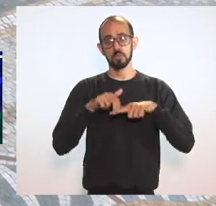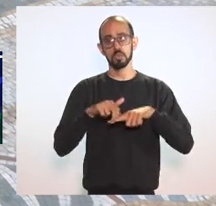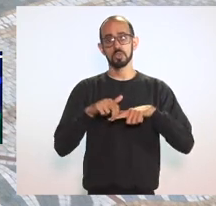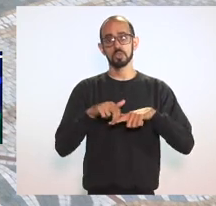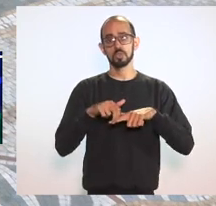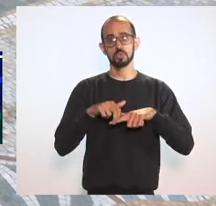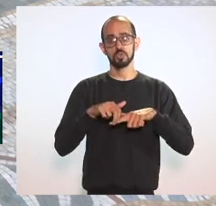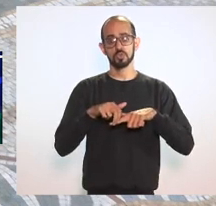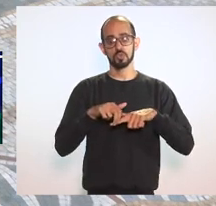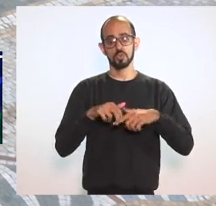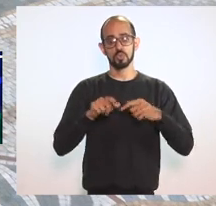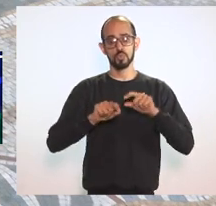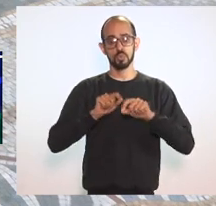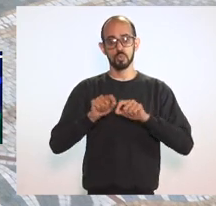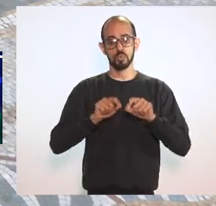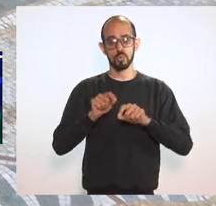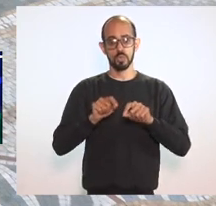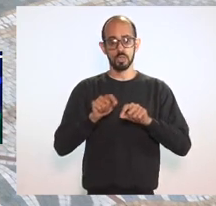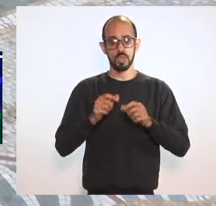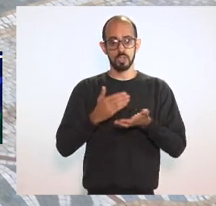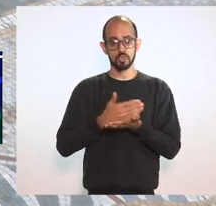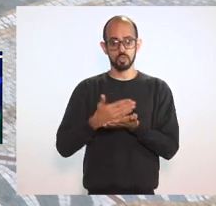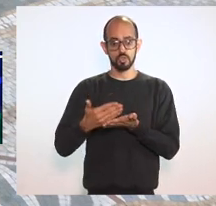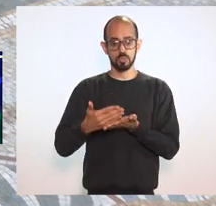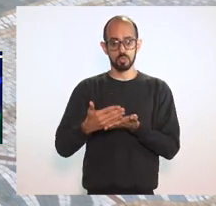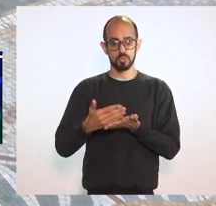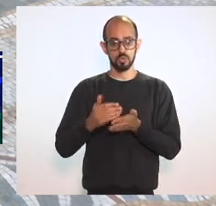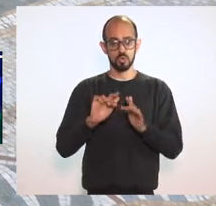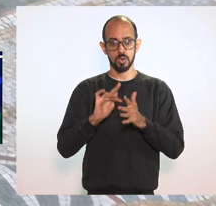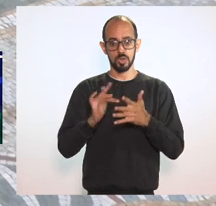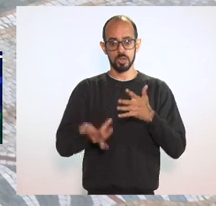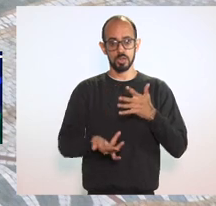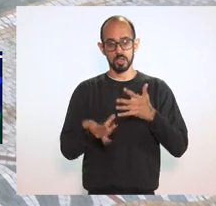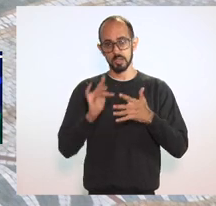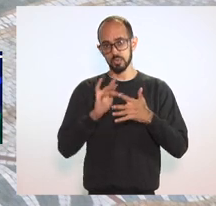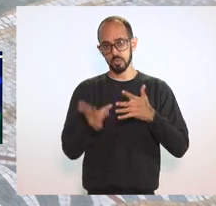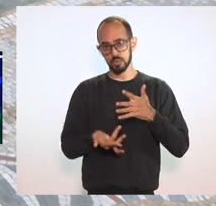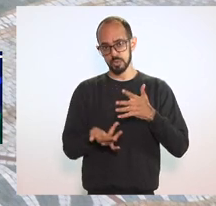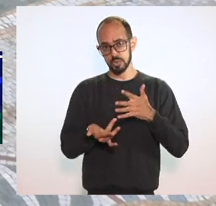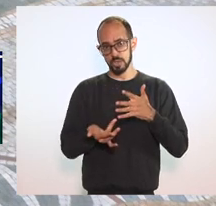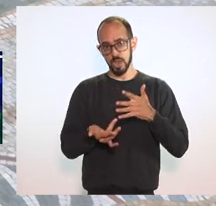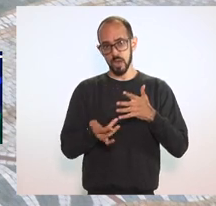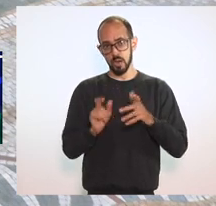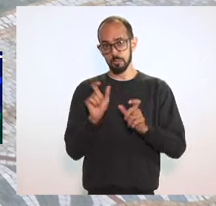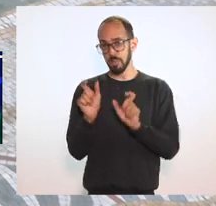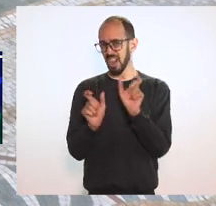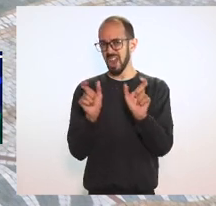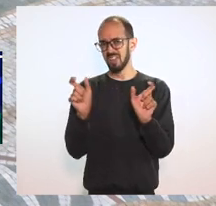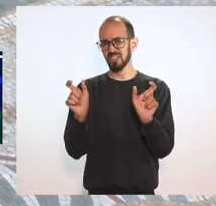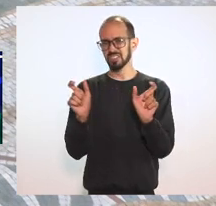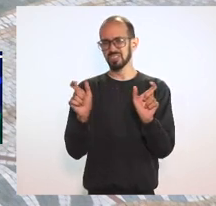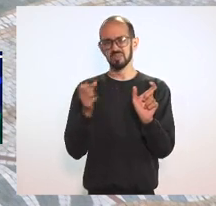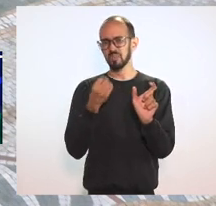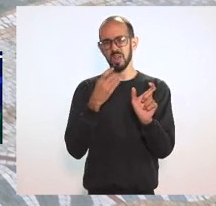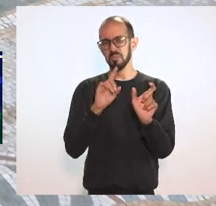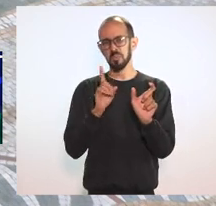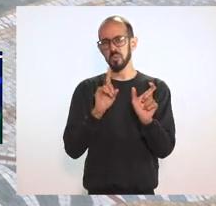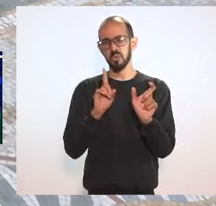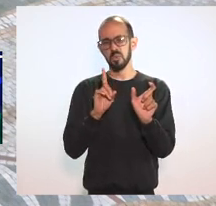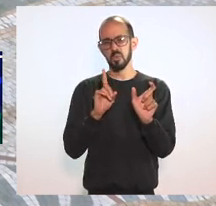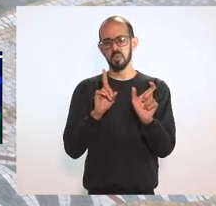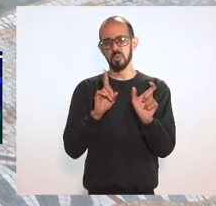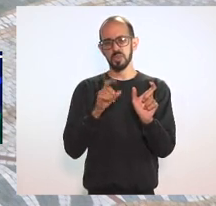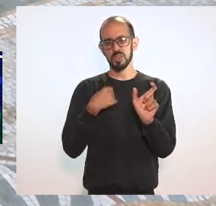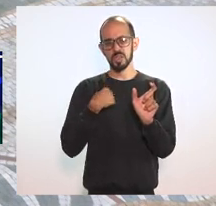Paes me solta na sua rede social ao e nós palavras que não é legal e eu peço encarecidamente